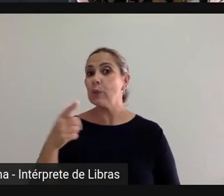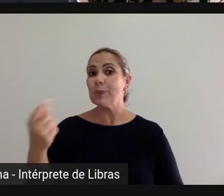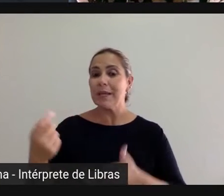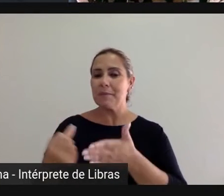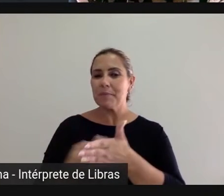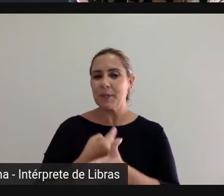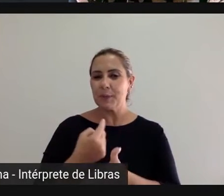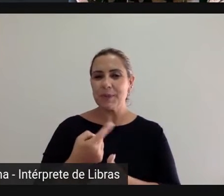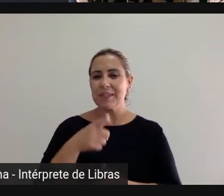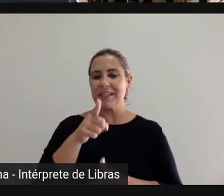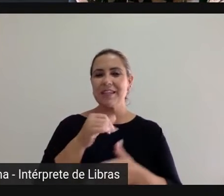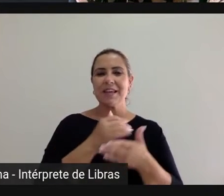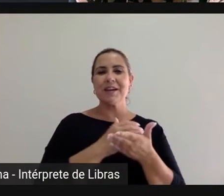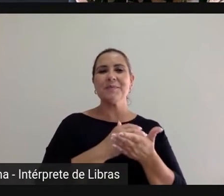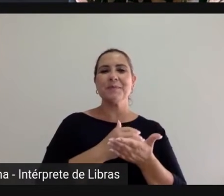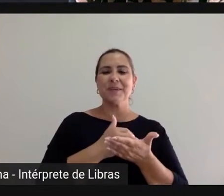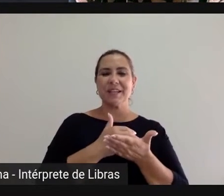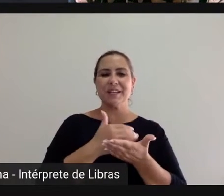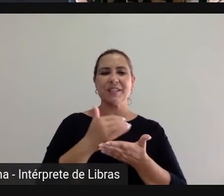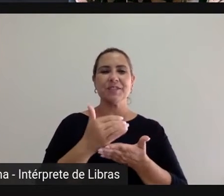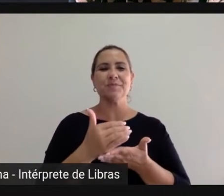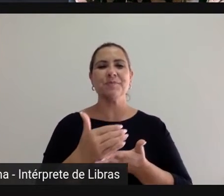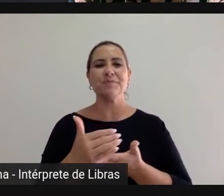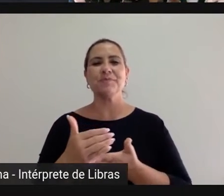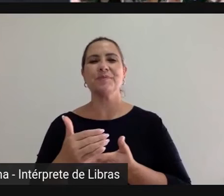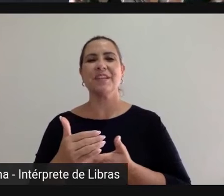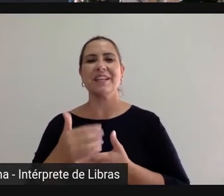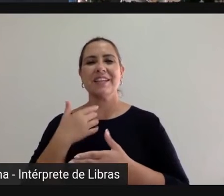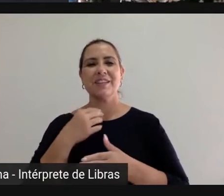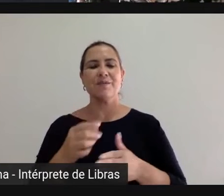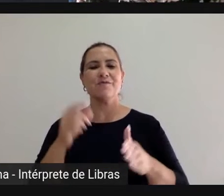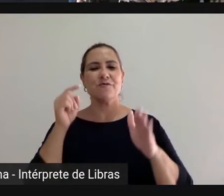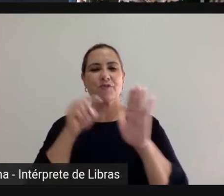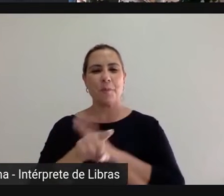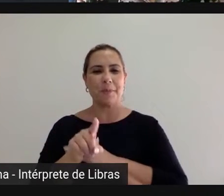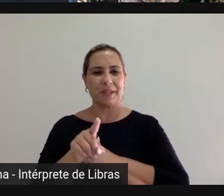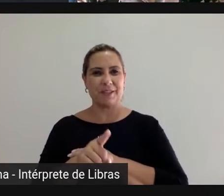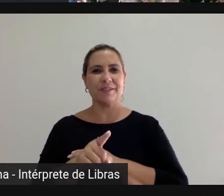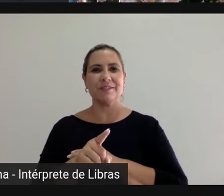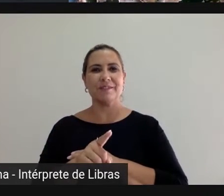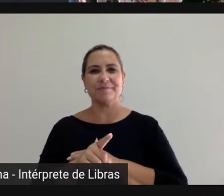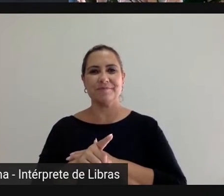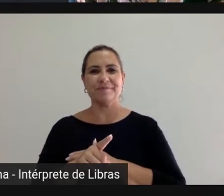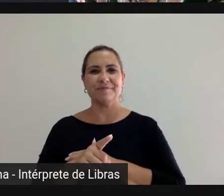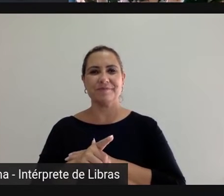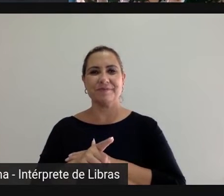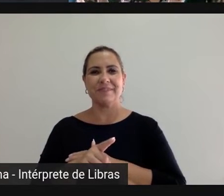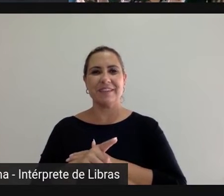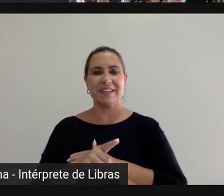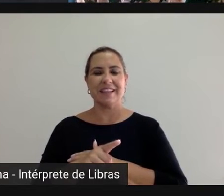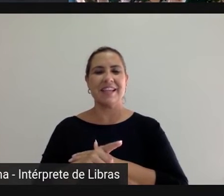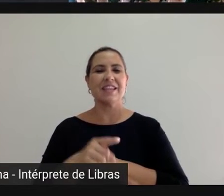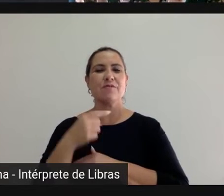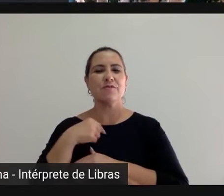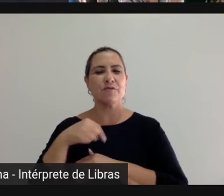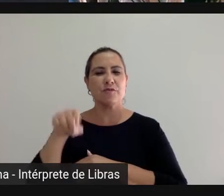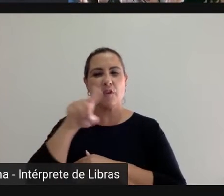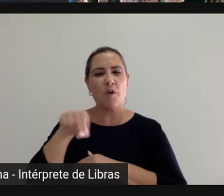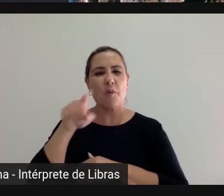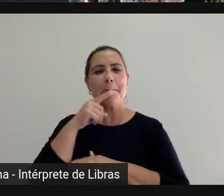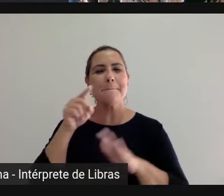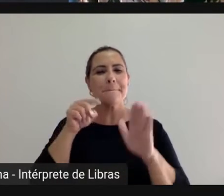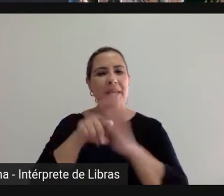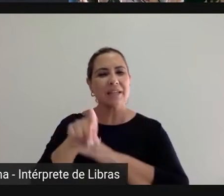então, para iniciarmos a rodada, eu vou fazer uma pergunta para cada uma, já vou fazer todas de uma vez, que aí vocês vão pensando,